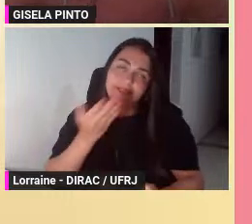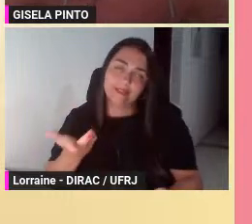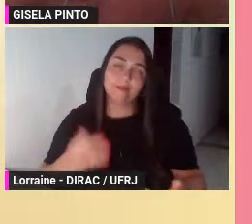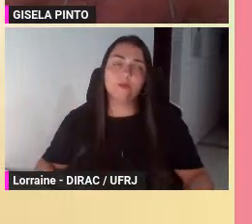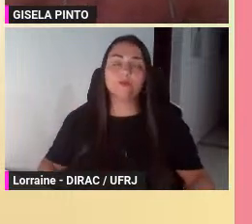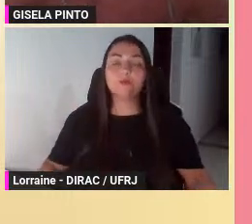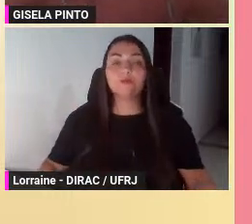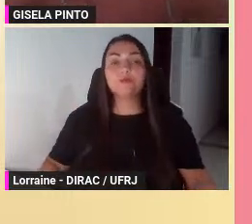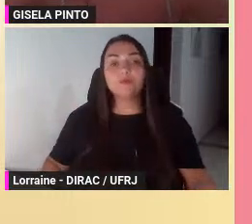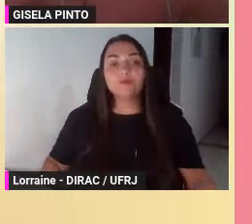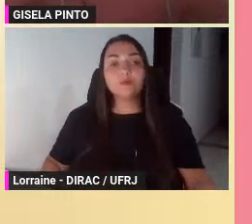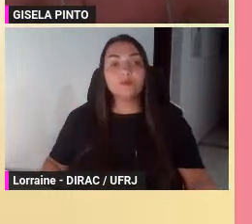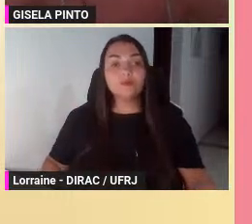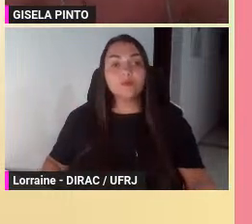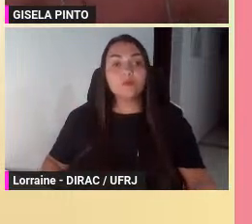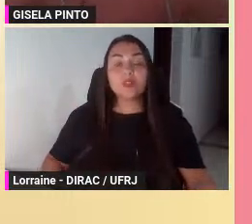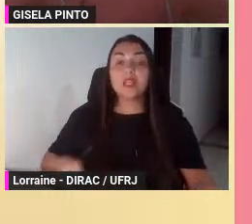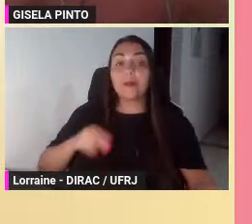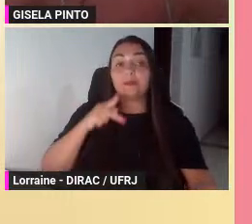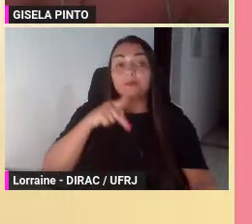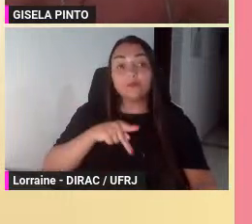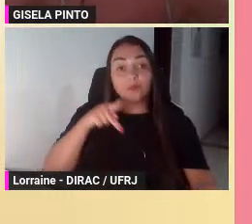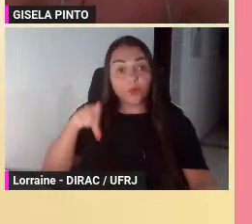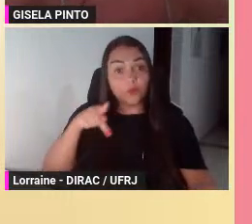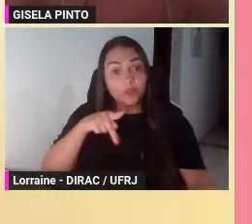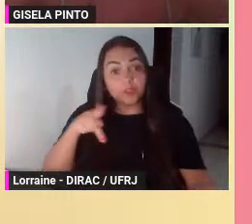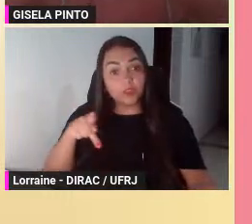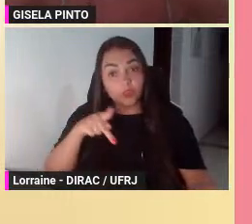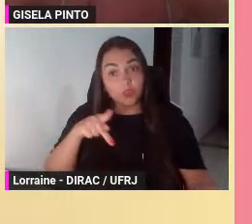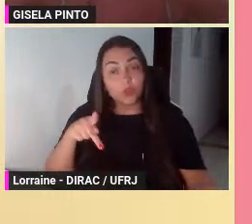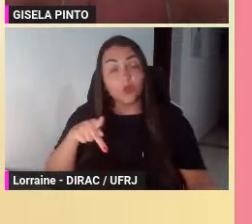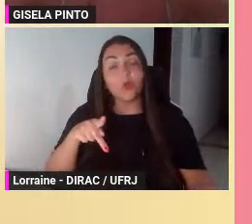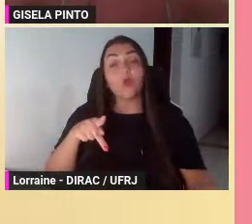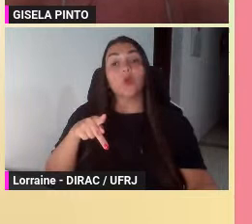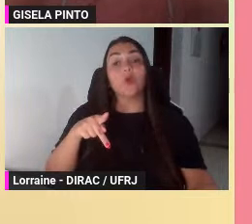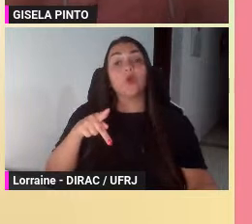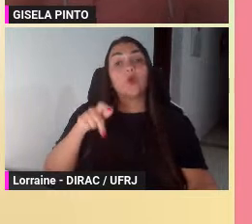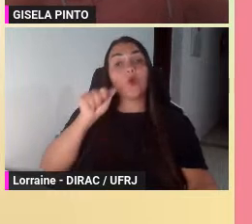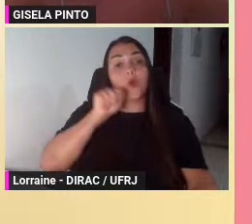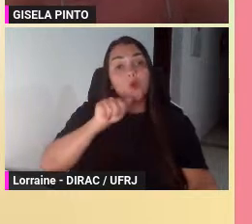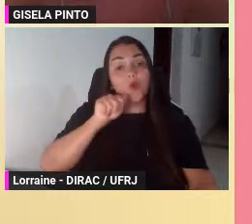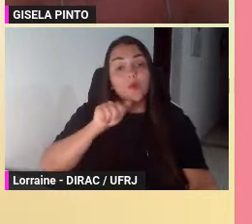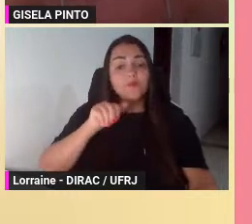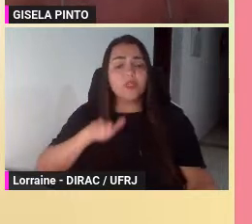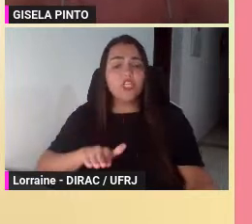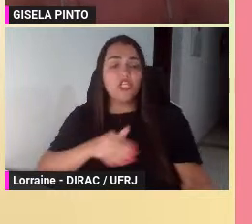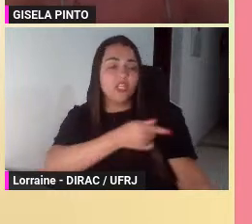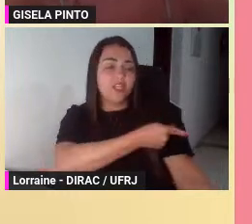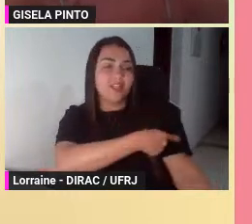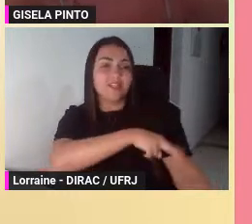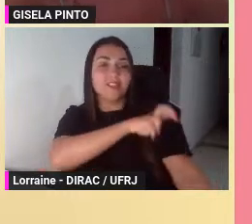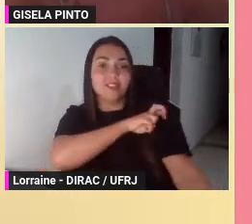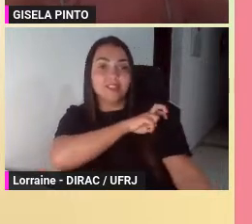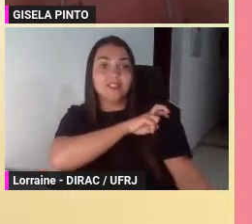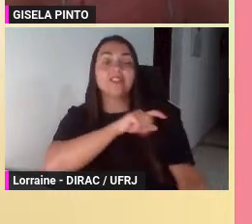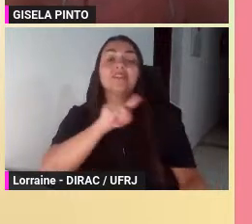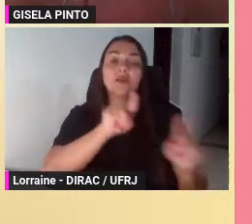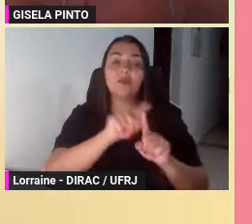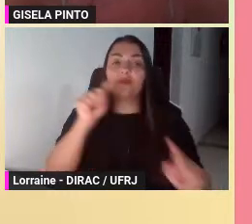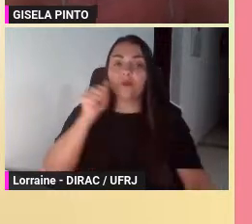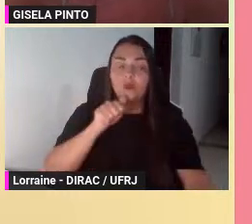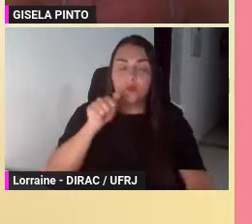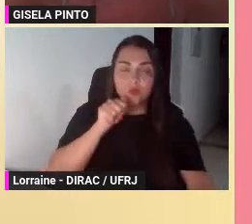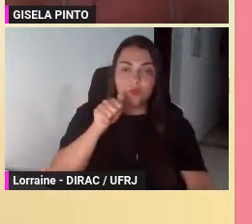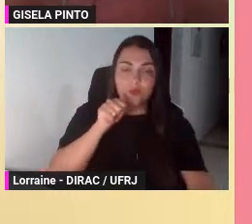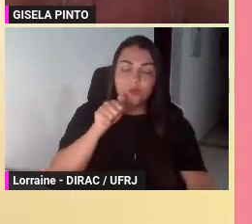professora, né, especialmente o professor dos anos iniciais, mas isso também se estende aos anos finais e